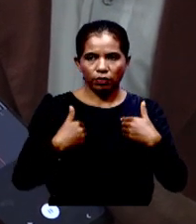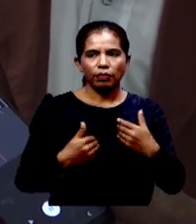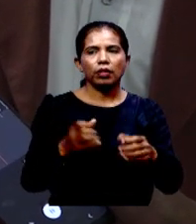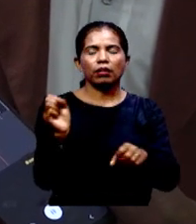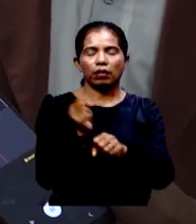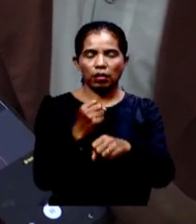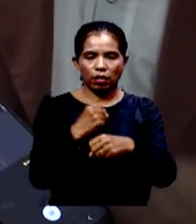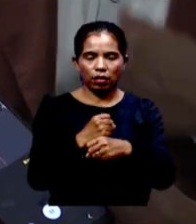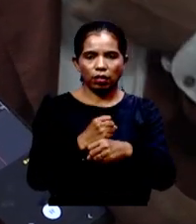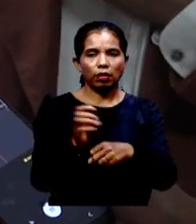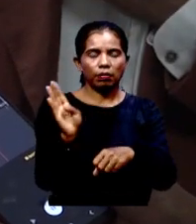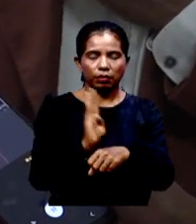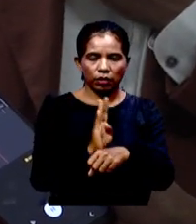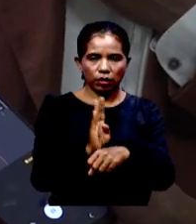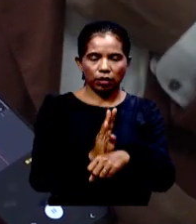negociação final